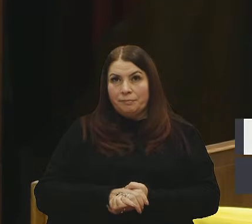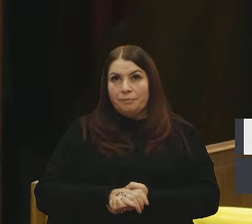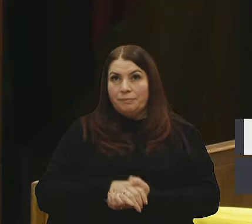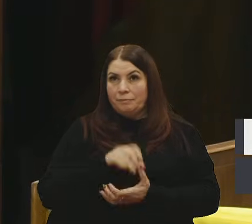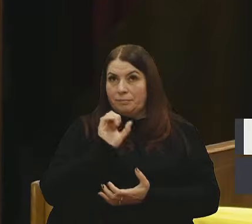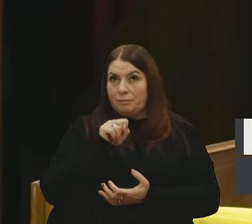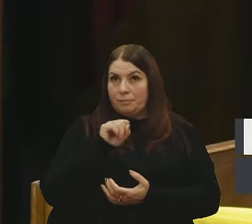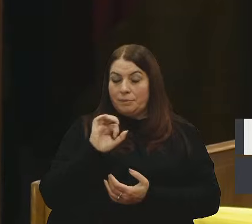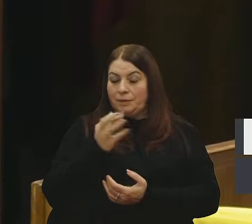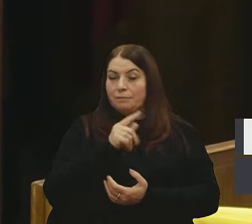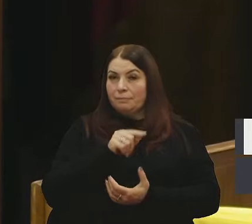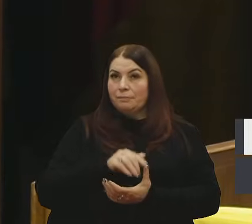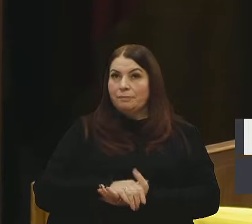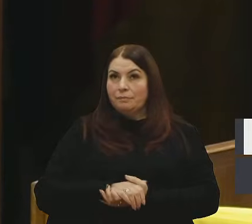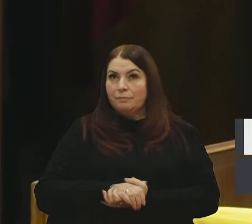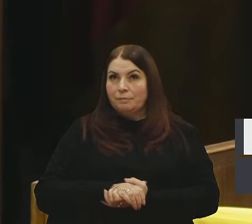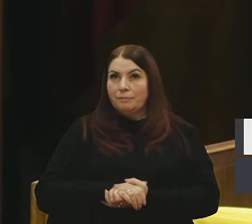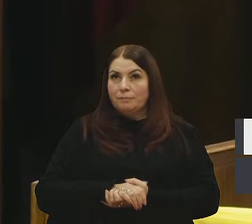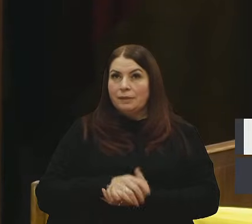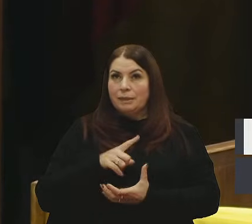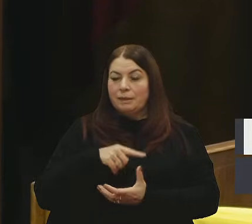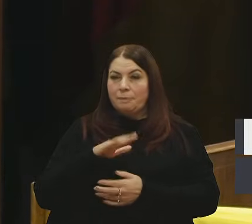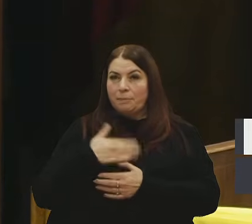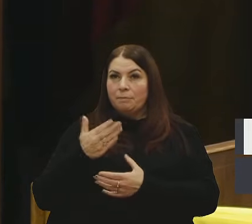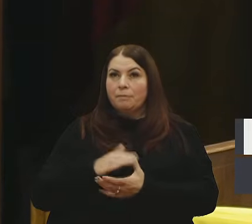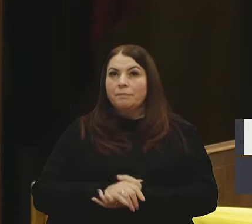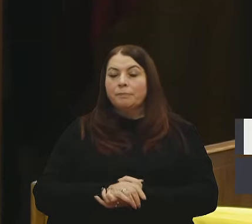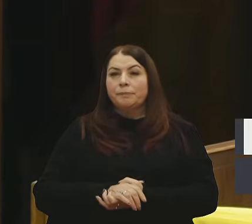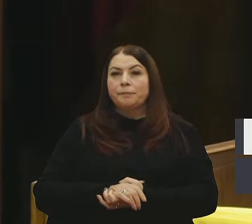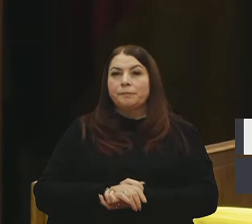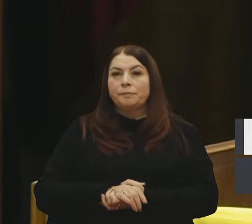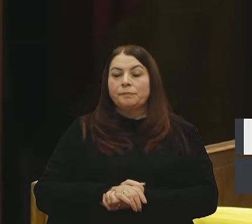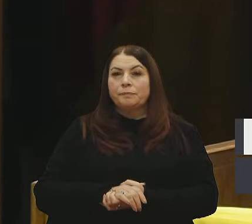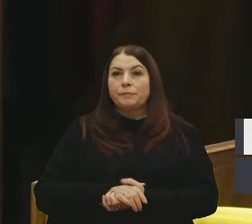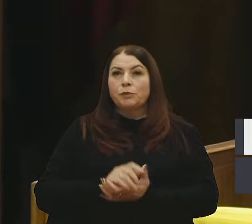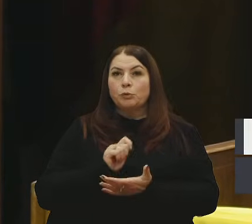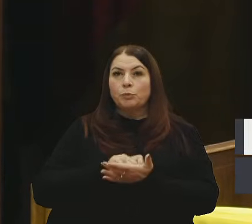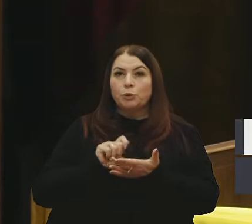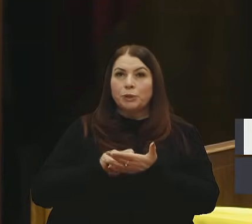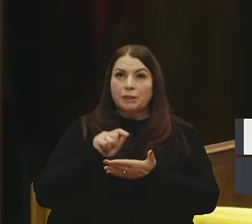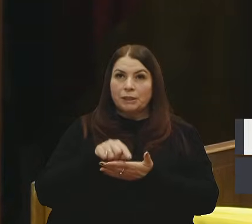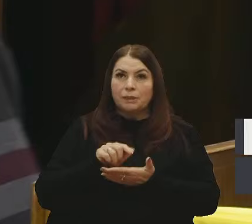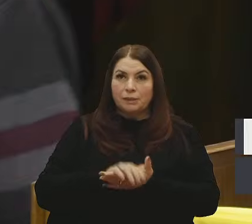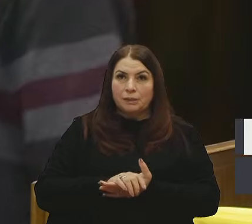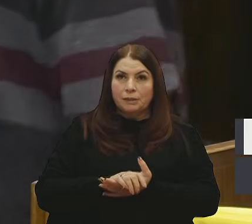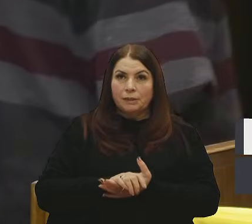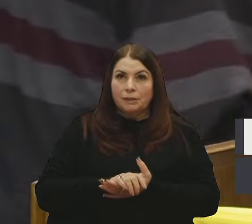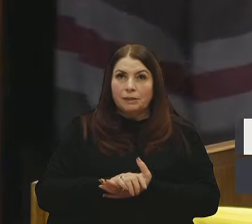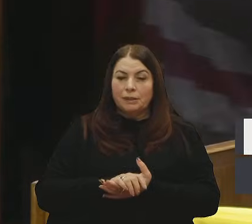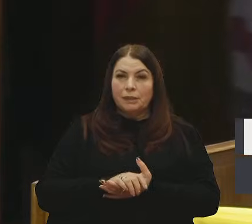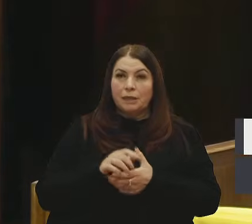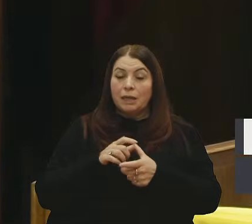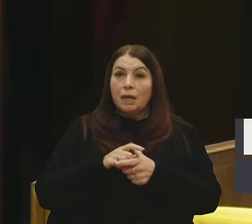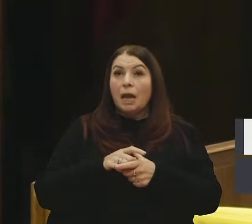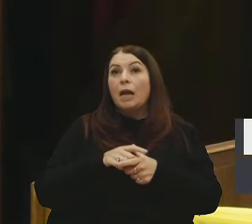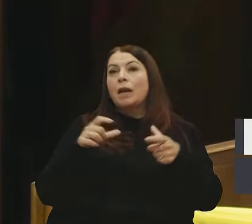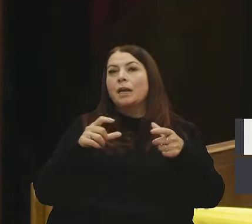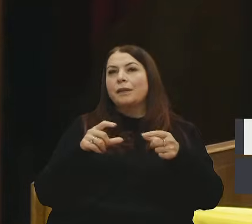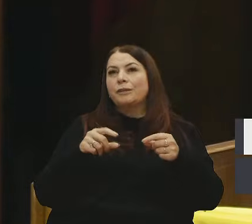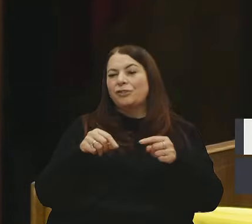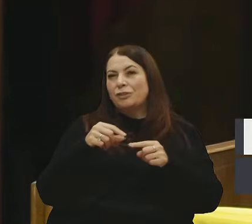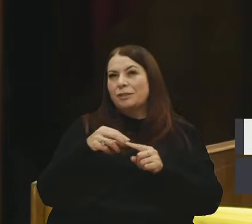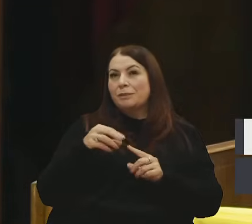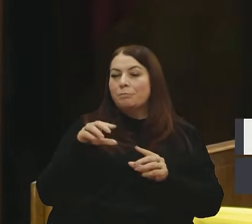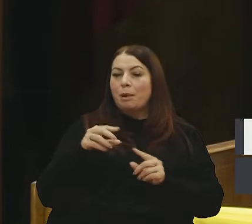Sim, tem tudo isso. E tem bem mais. E aí, como eu anotei aqui, a grande cereja do bolo. Ao contrário